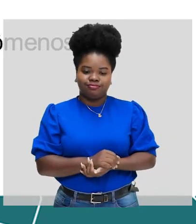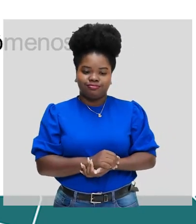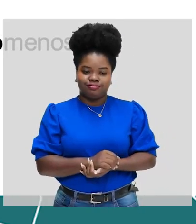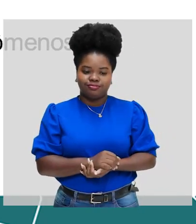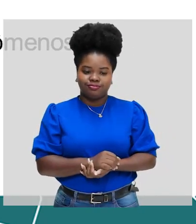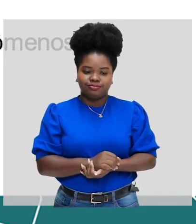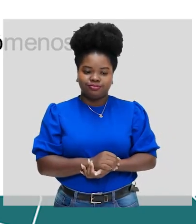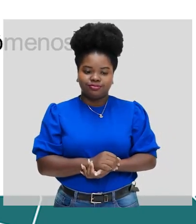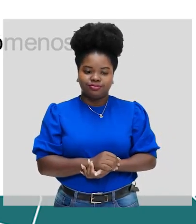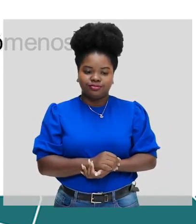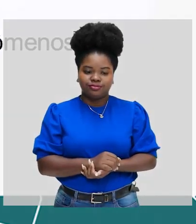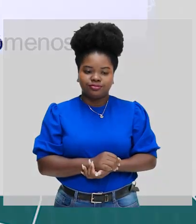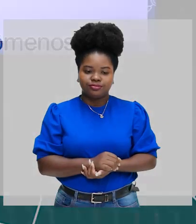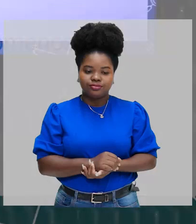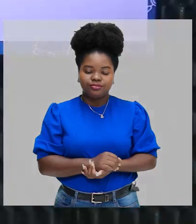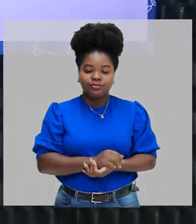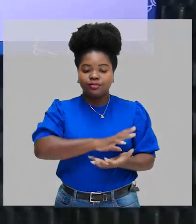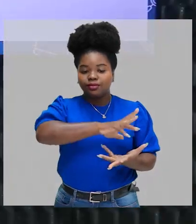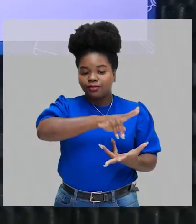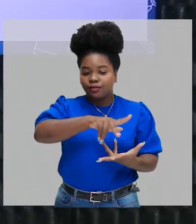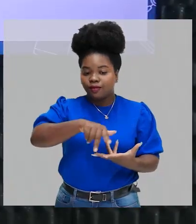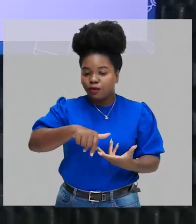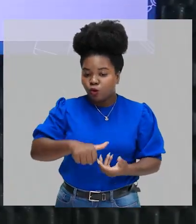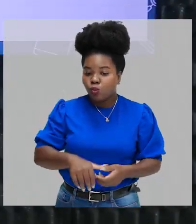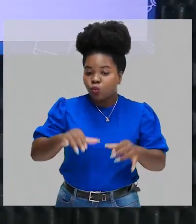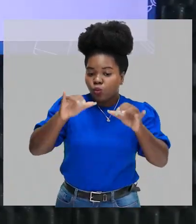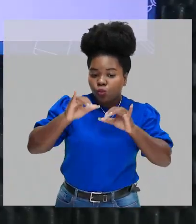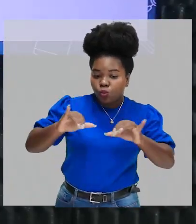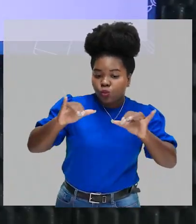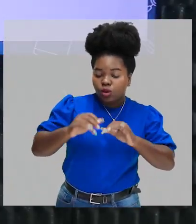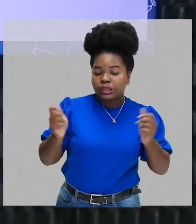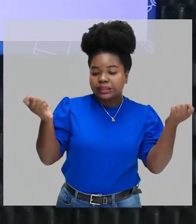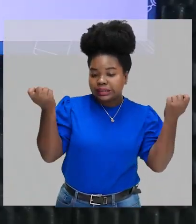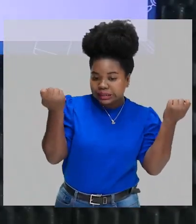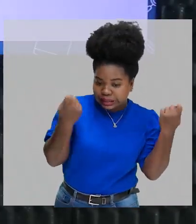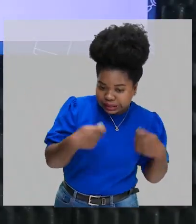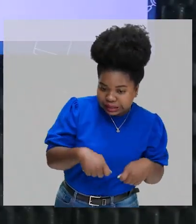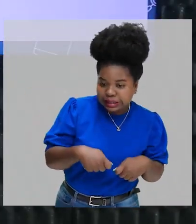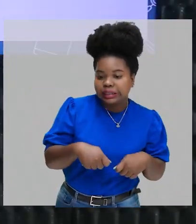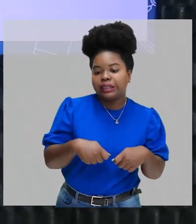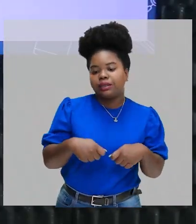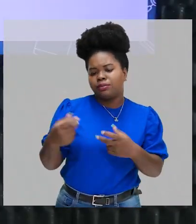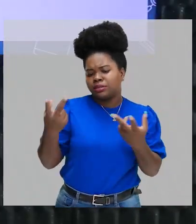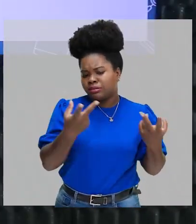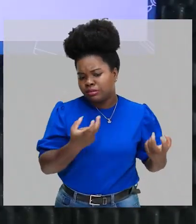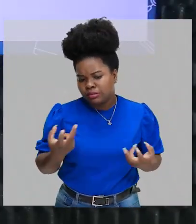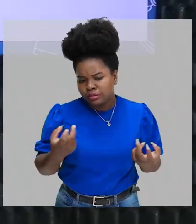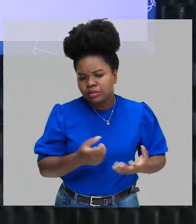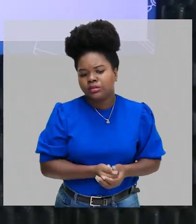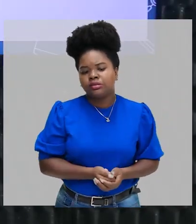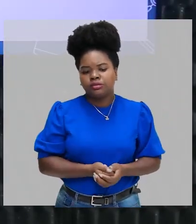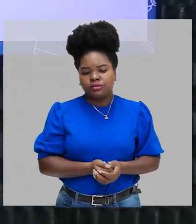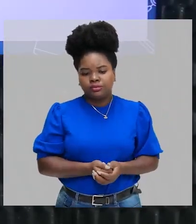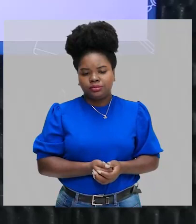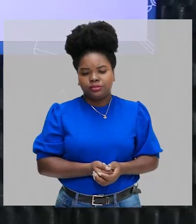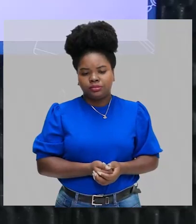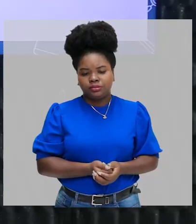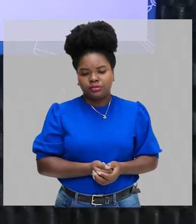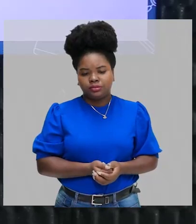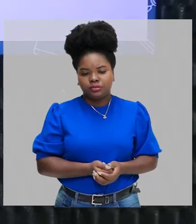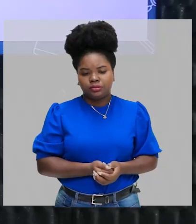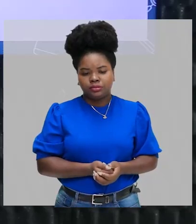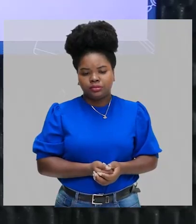aula. A globalização pode ser vista como uma possibilidade de promoção dos